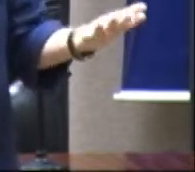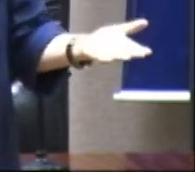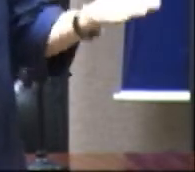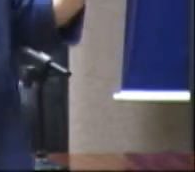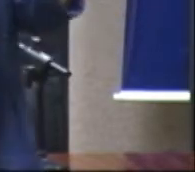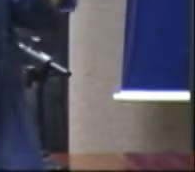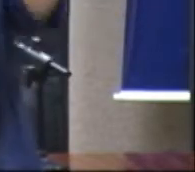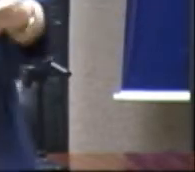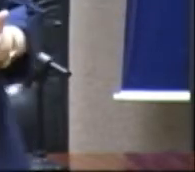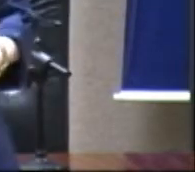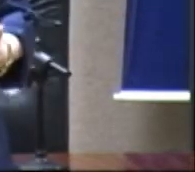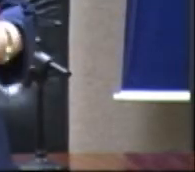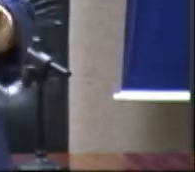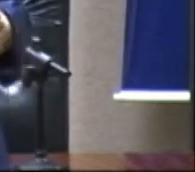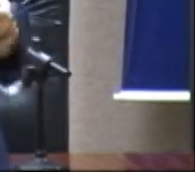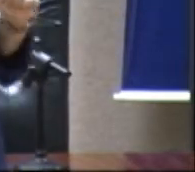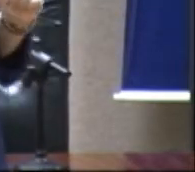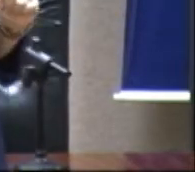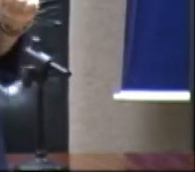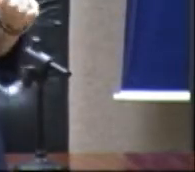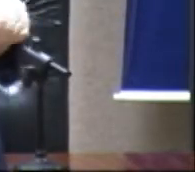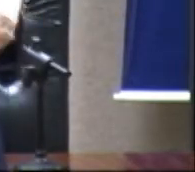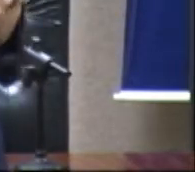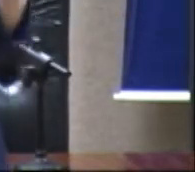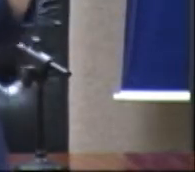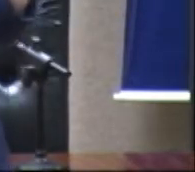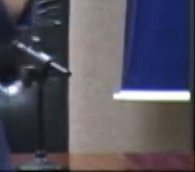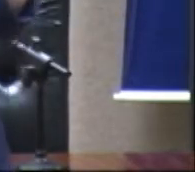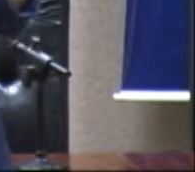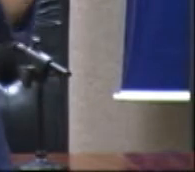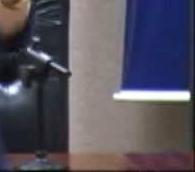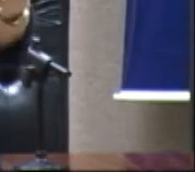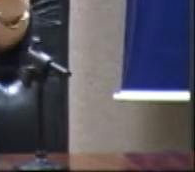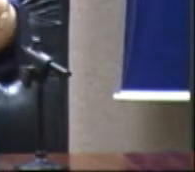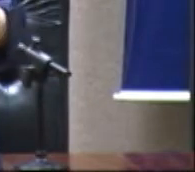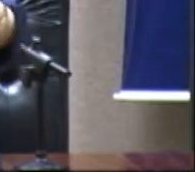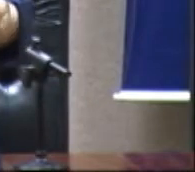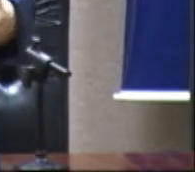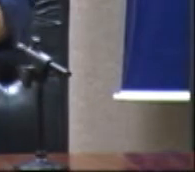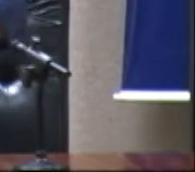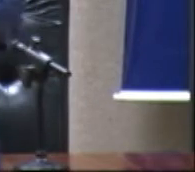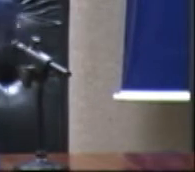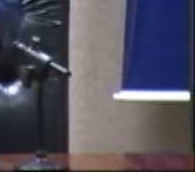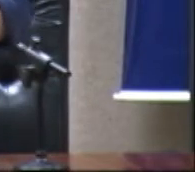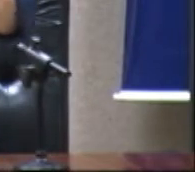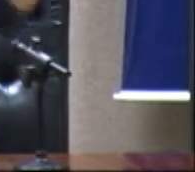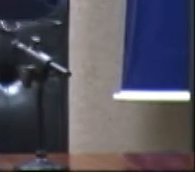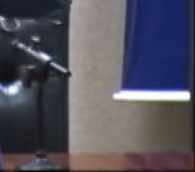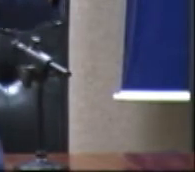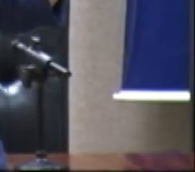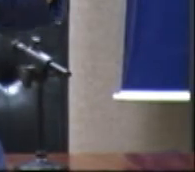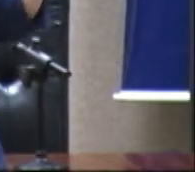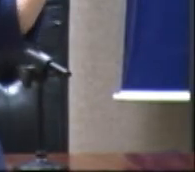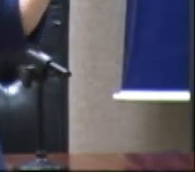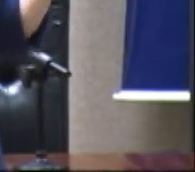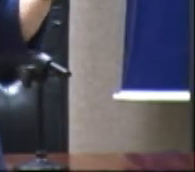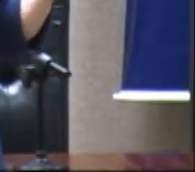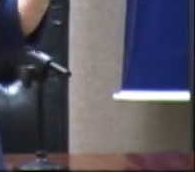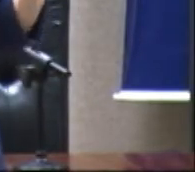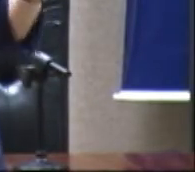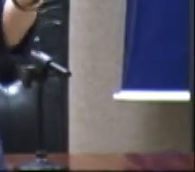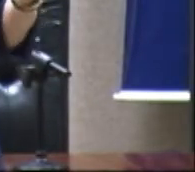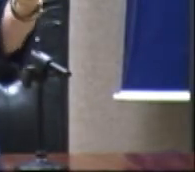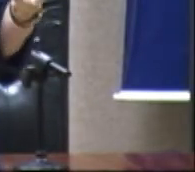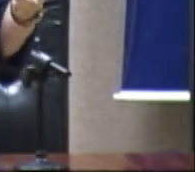língua materna, em língua, na segunda língua, quando você fala, mas por que nas provas eles já não estão na